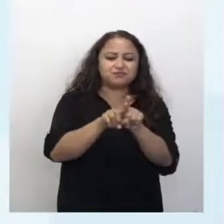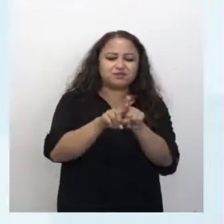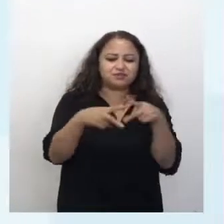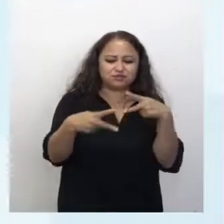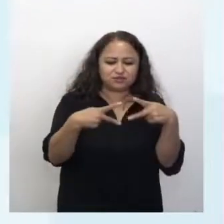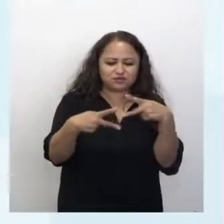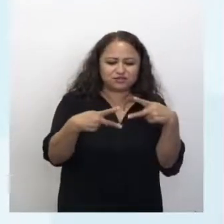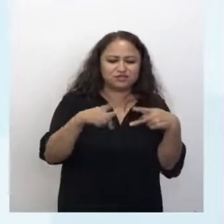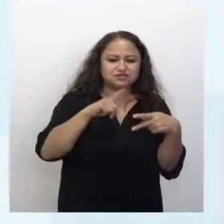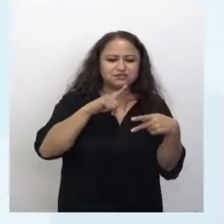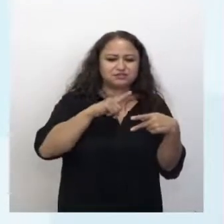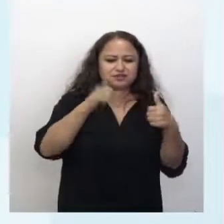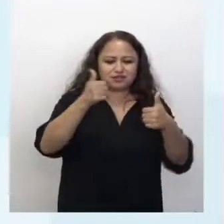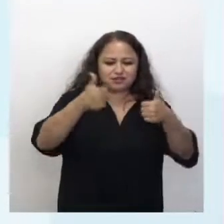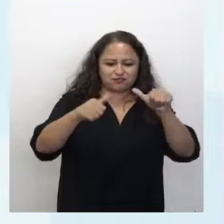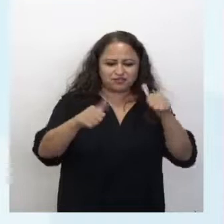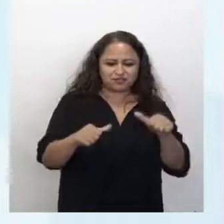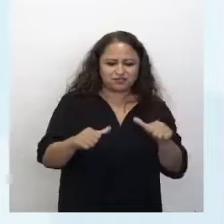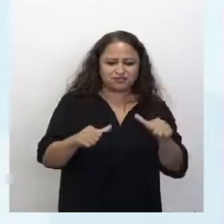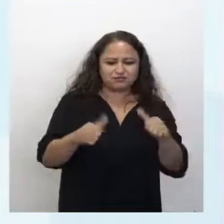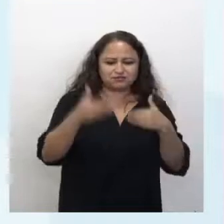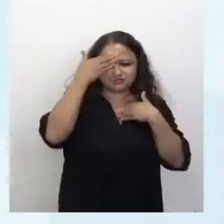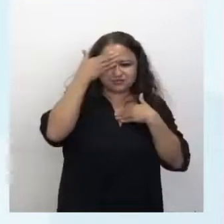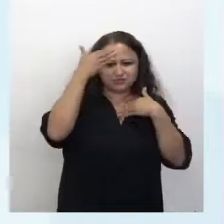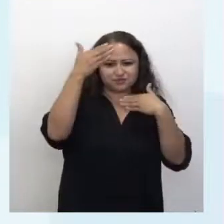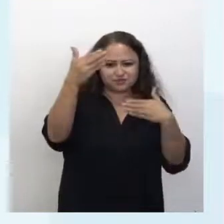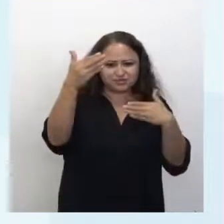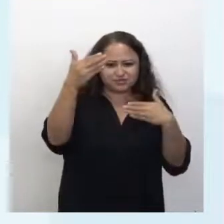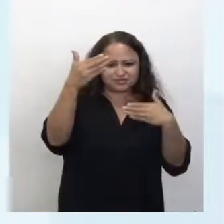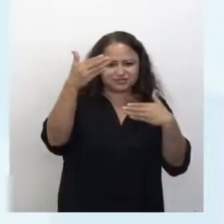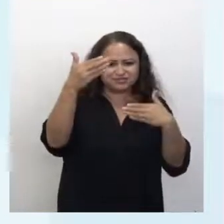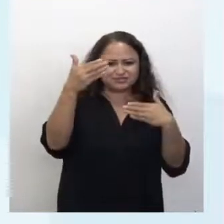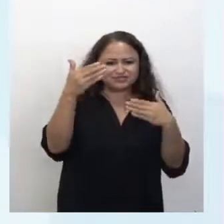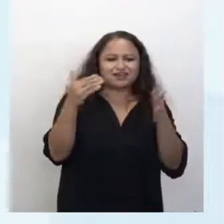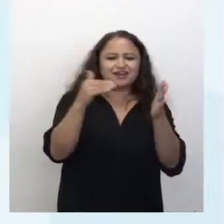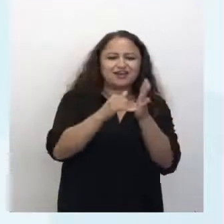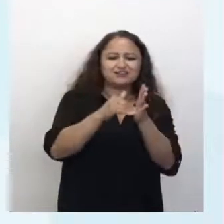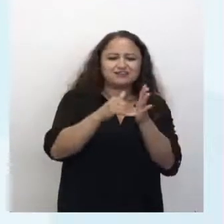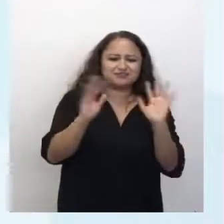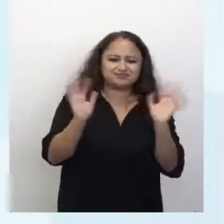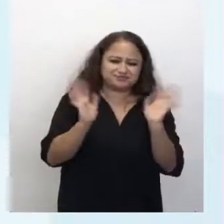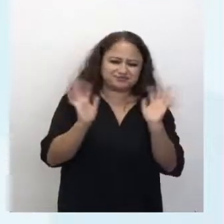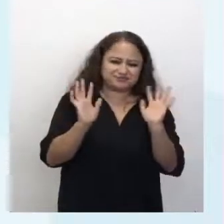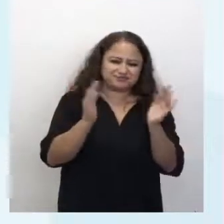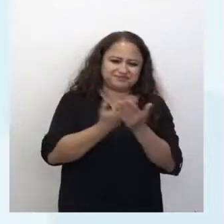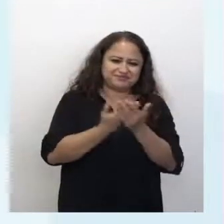nos avaliar, tá ok? Muito, muito obrigada e a gente se vê até a próxima aula. Tchau, tchau.